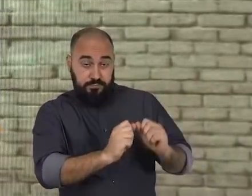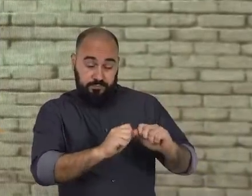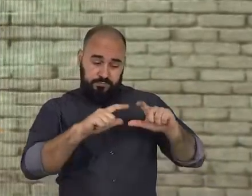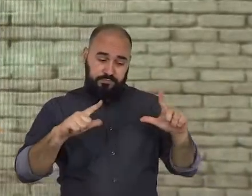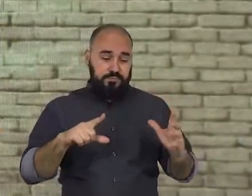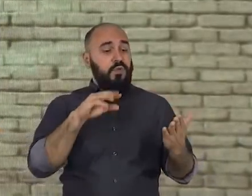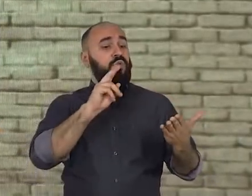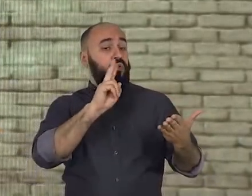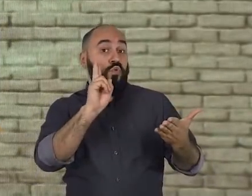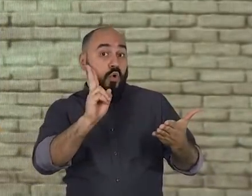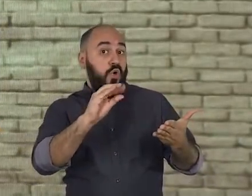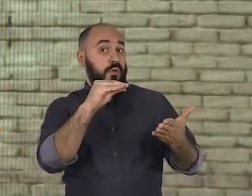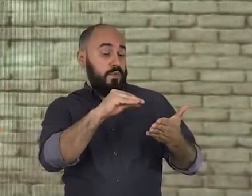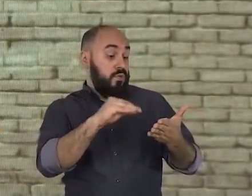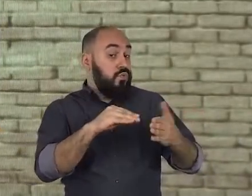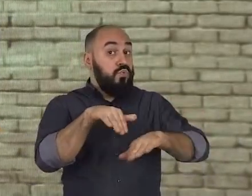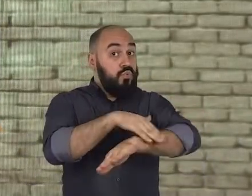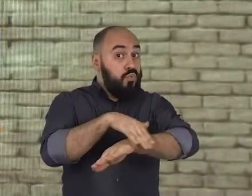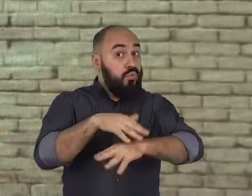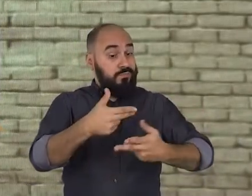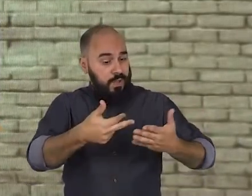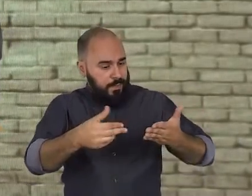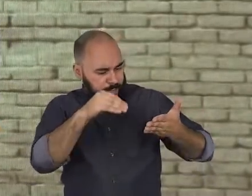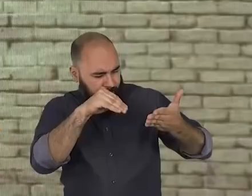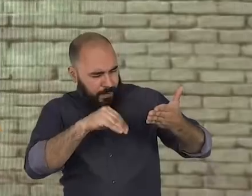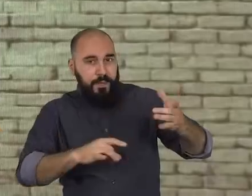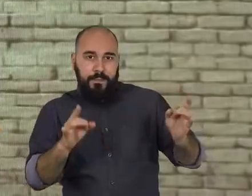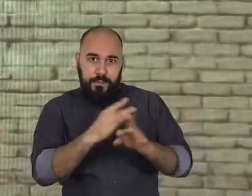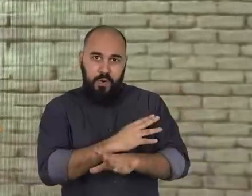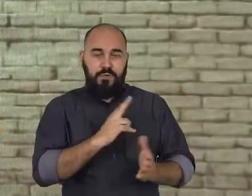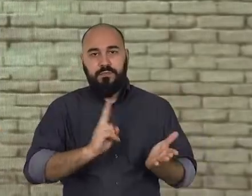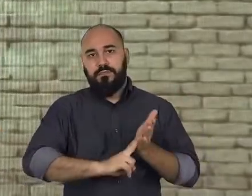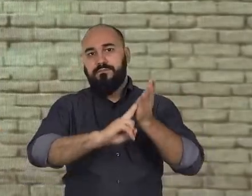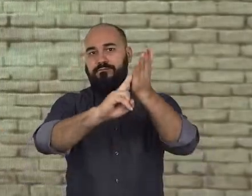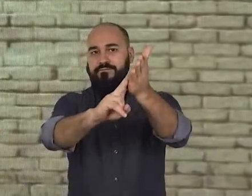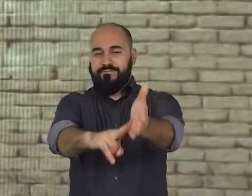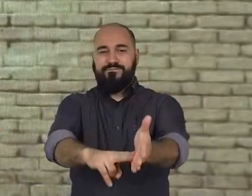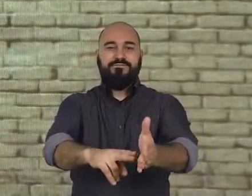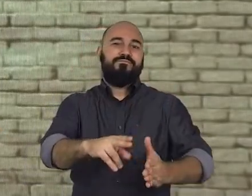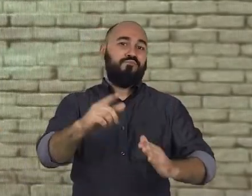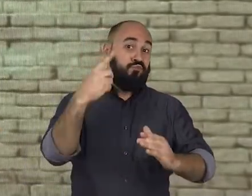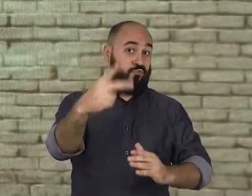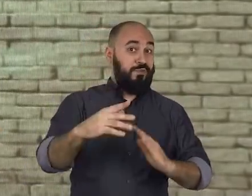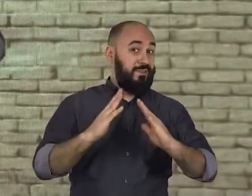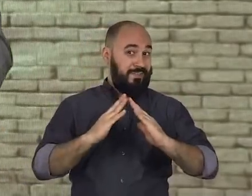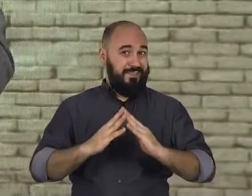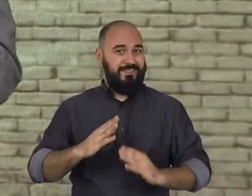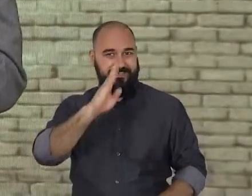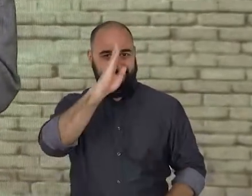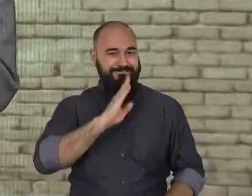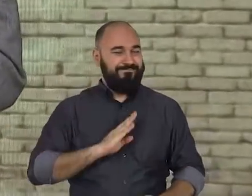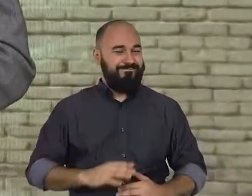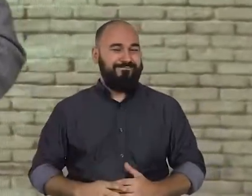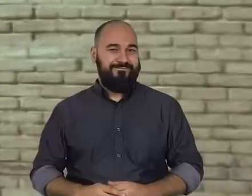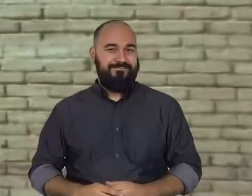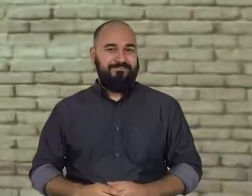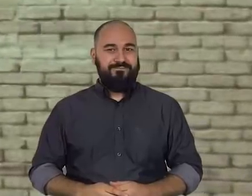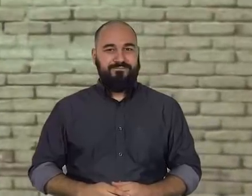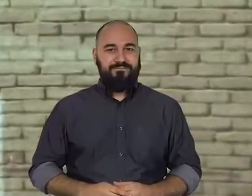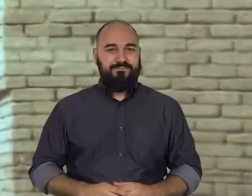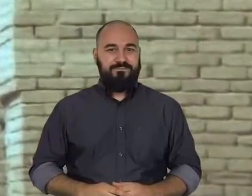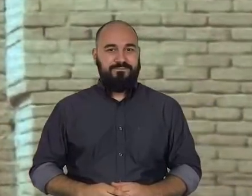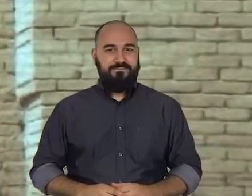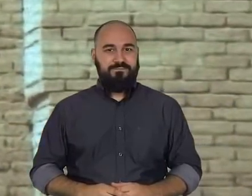QR Code que aparece na sua tela e você preenche o cadastro e o Evidências irá até a sua casa, tá bem? No